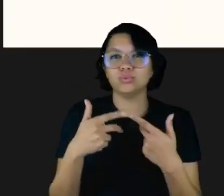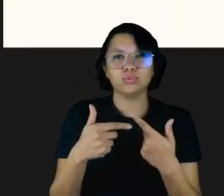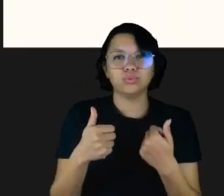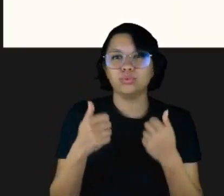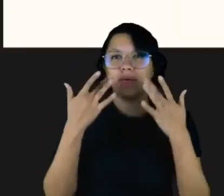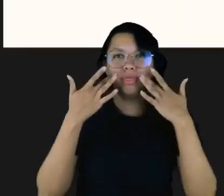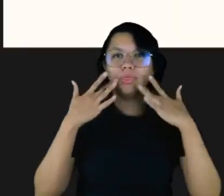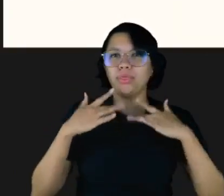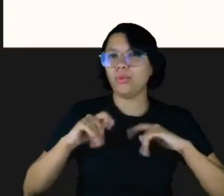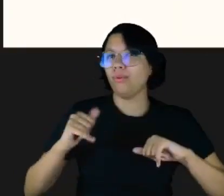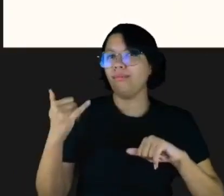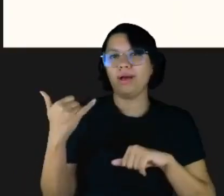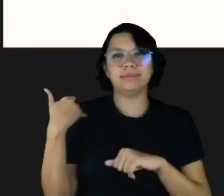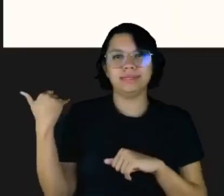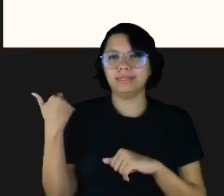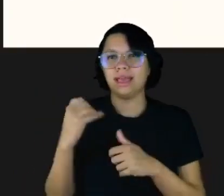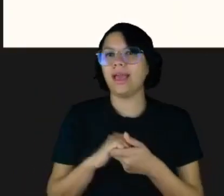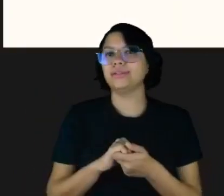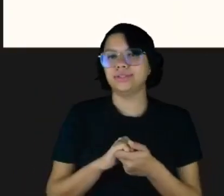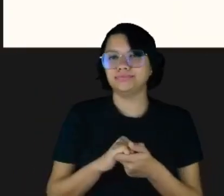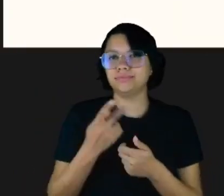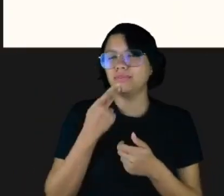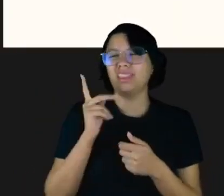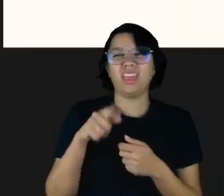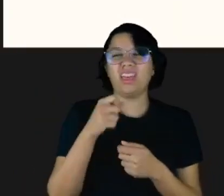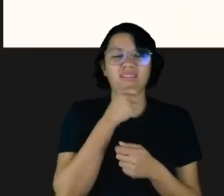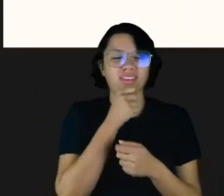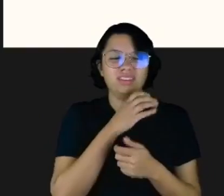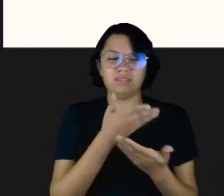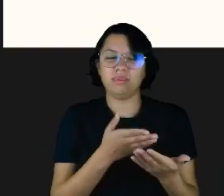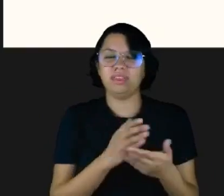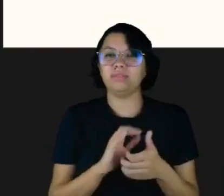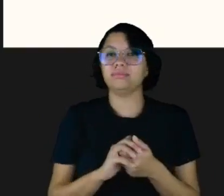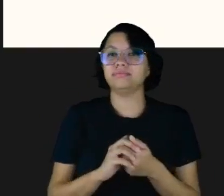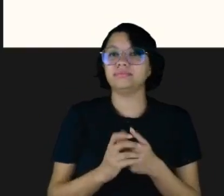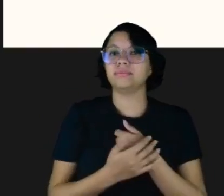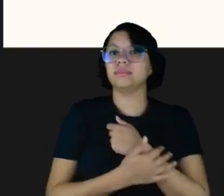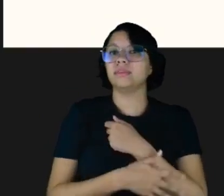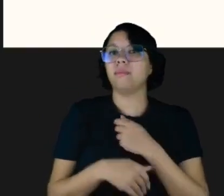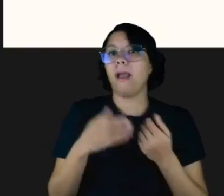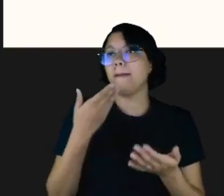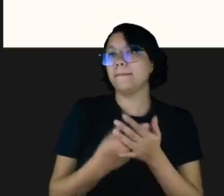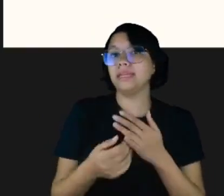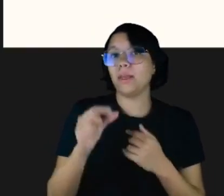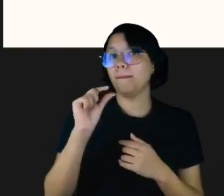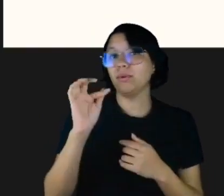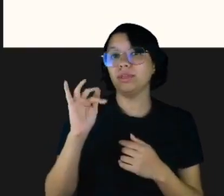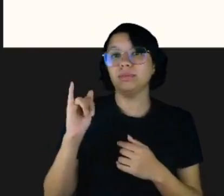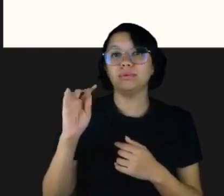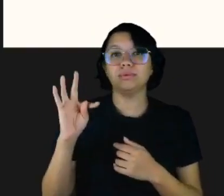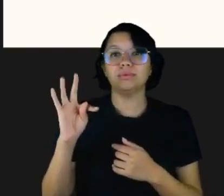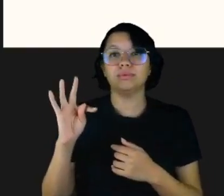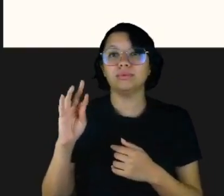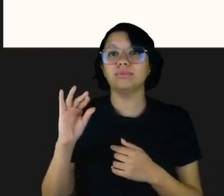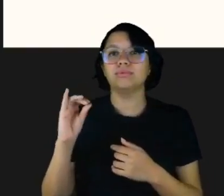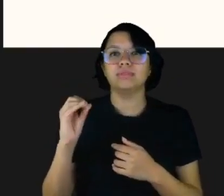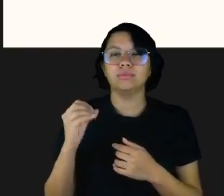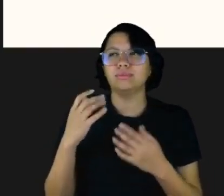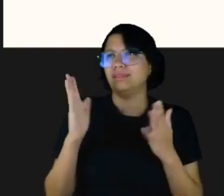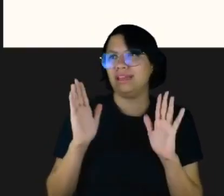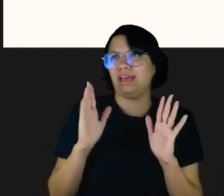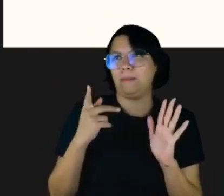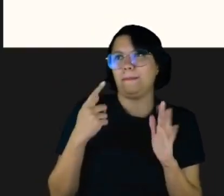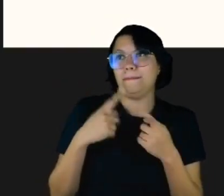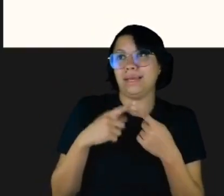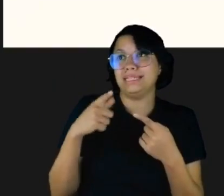da idade e vai colocando na conta do envelhecimento. Então, ele perdeu um pouquinho o filtro, mas ele já tem 82